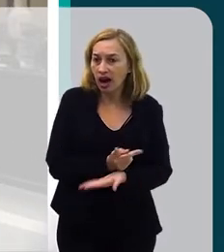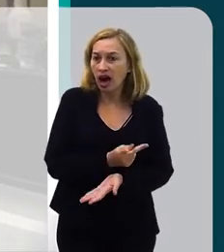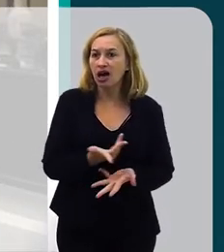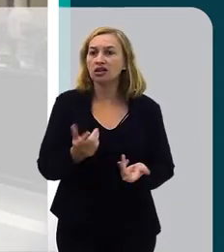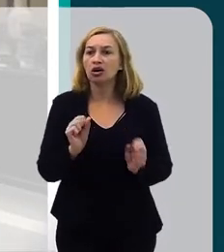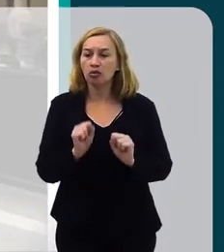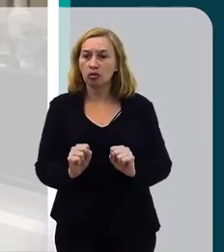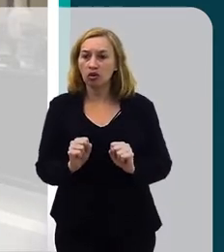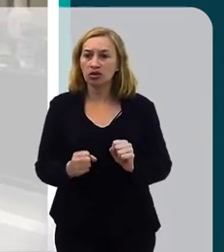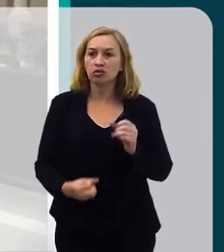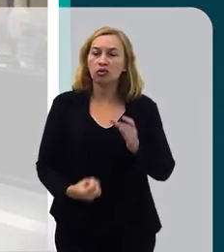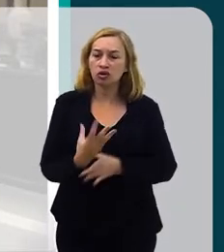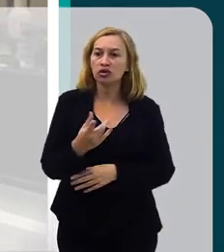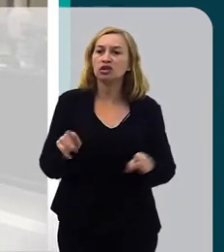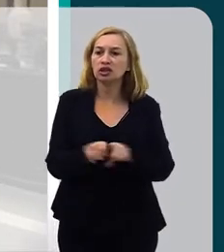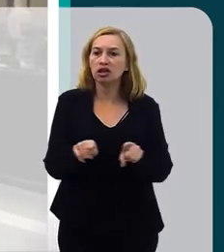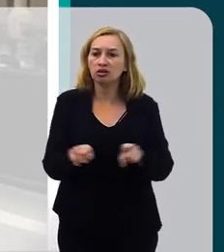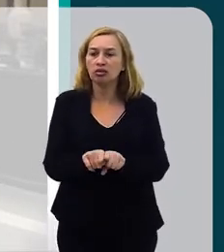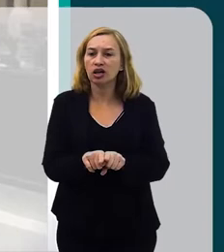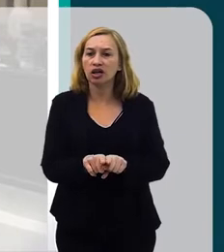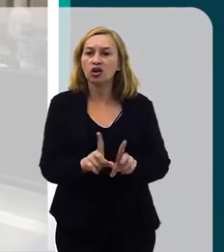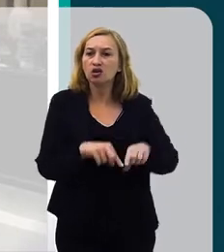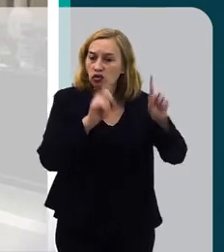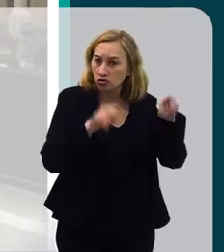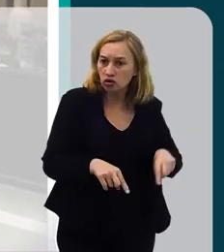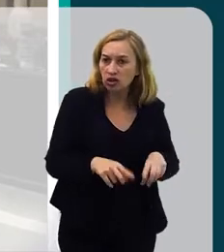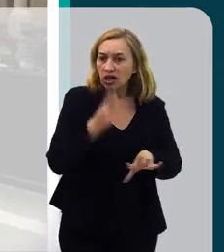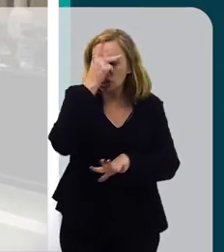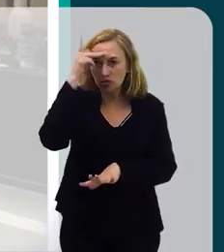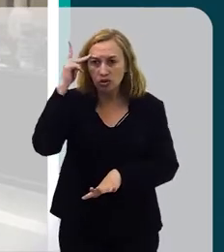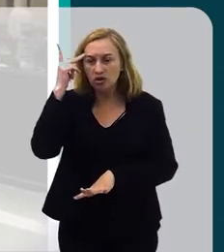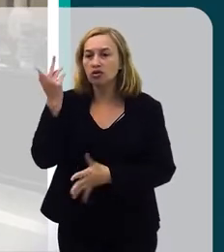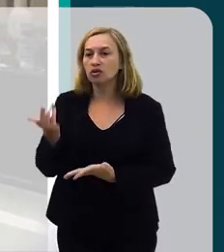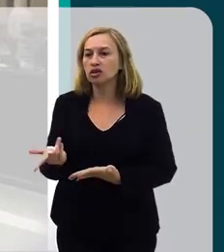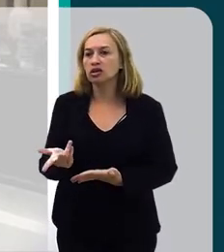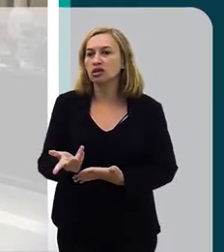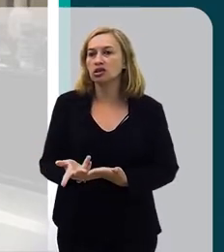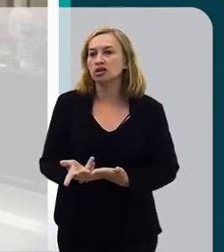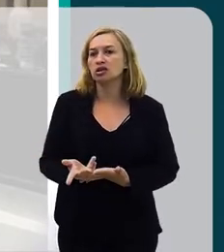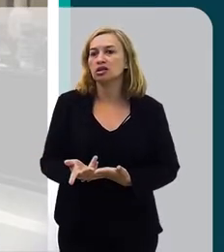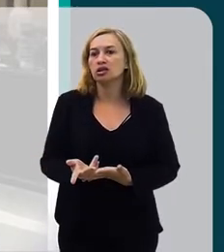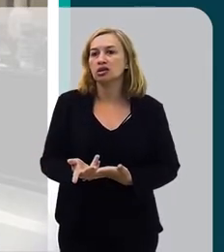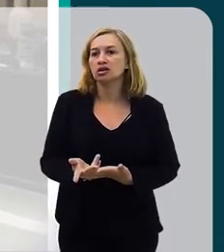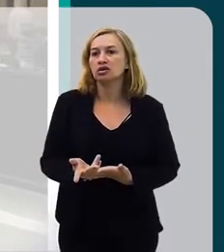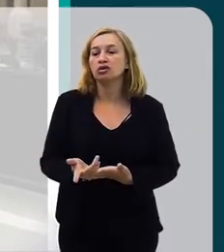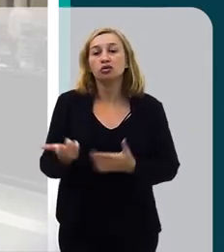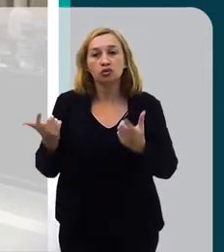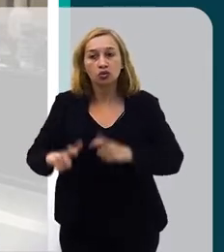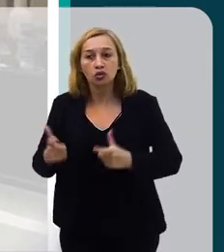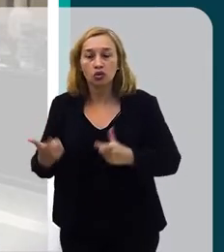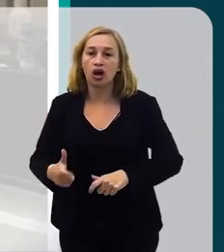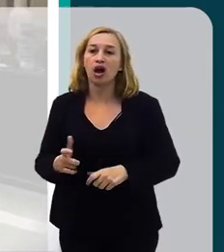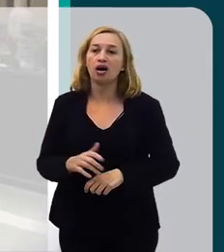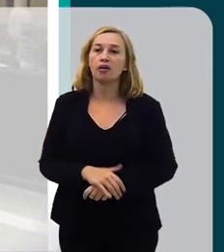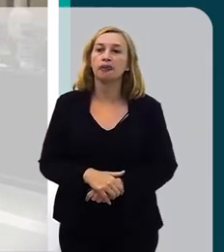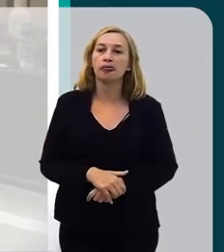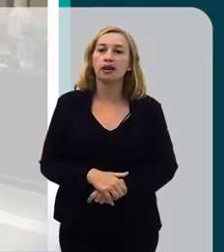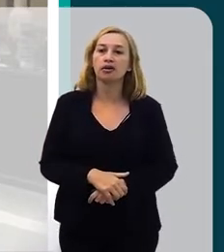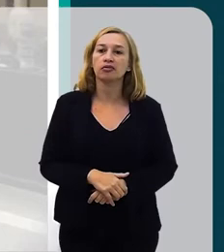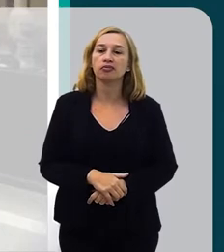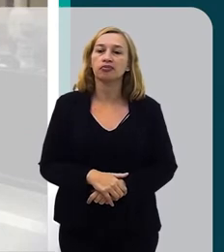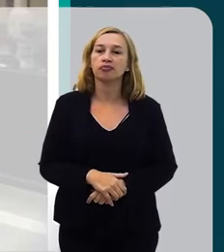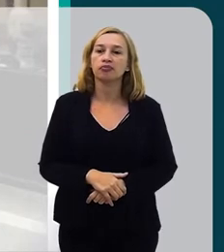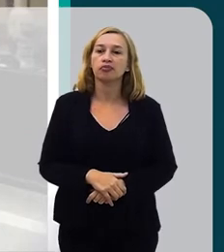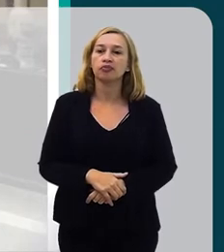né, possam reproduzir também, tanto os funcionários quanto as pessoas que estão no